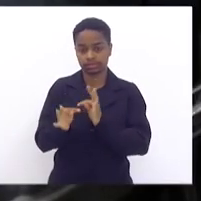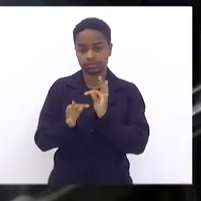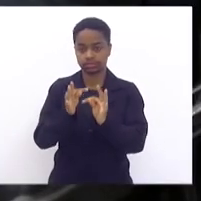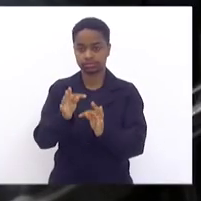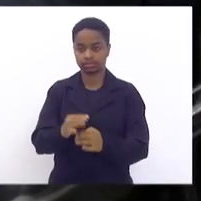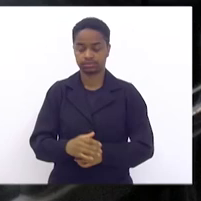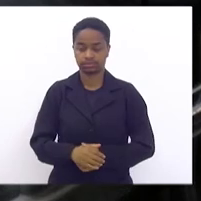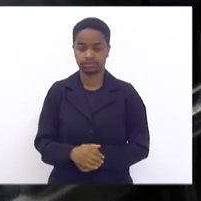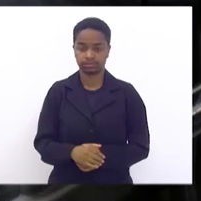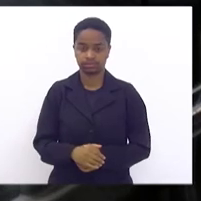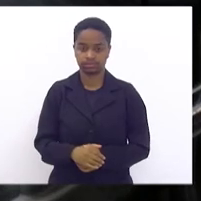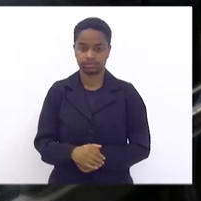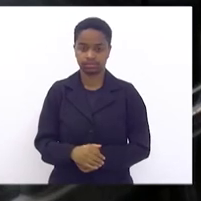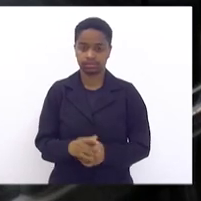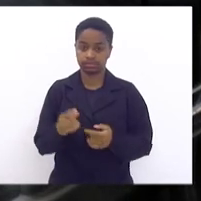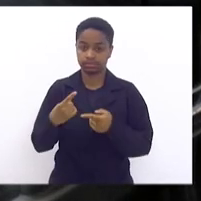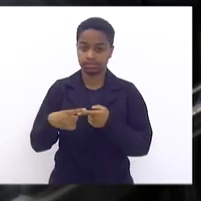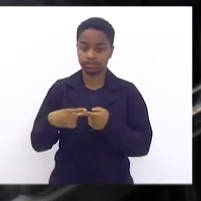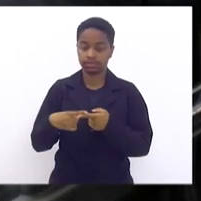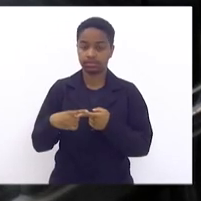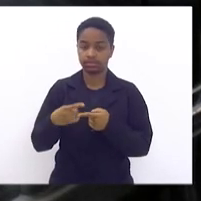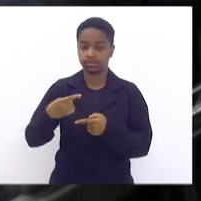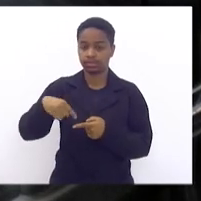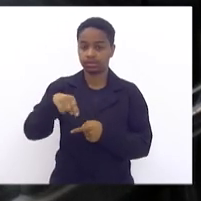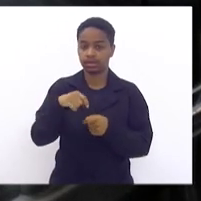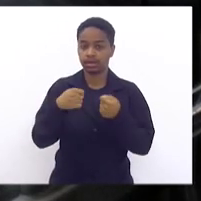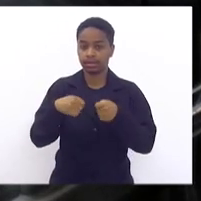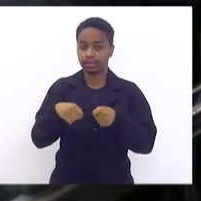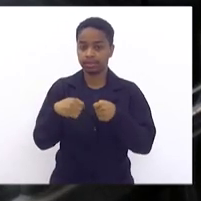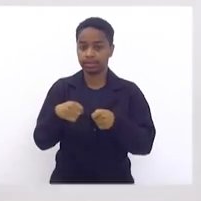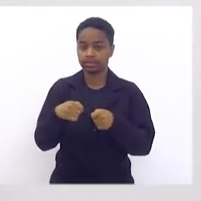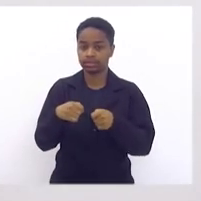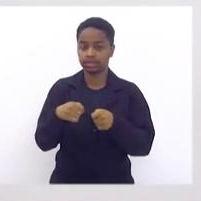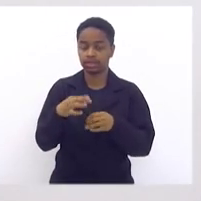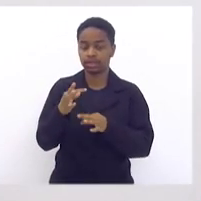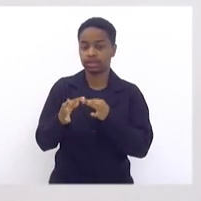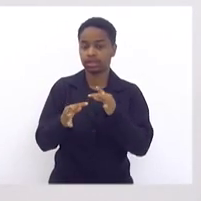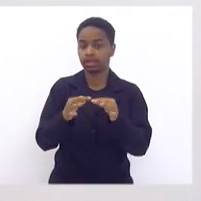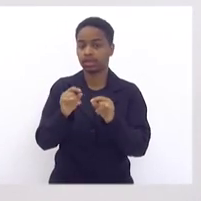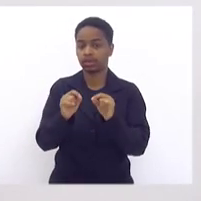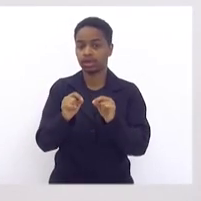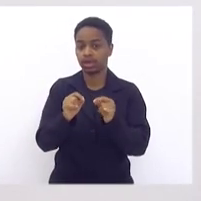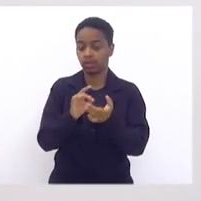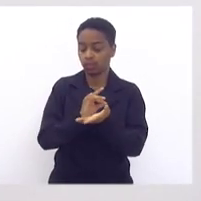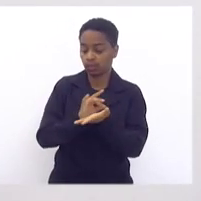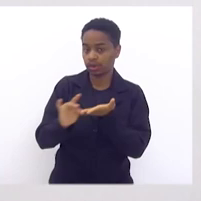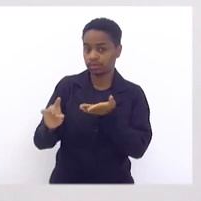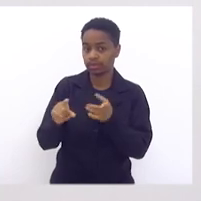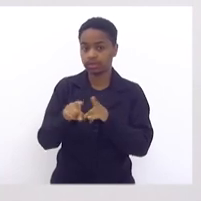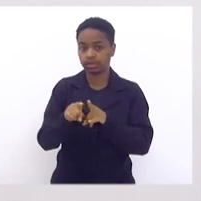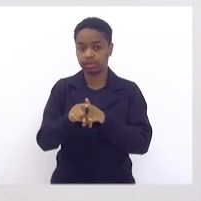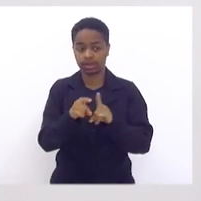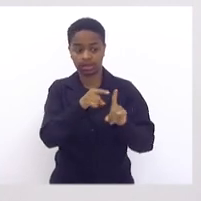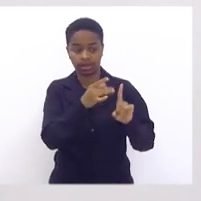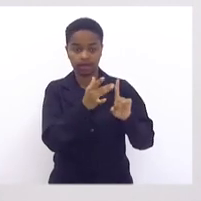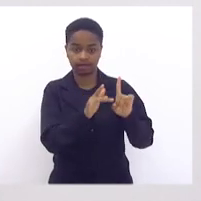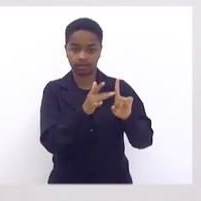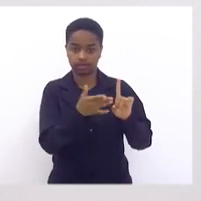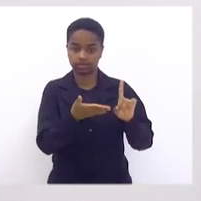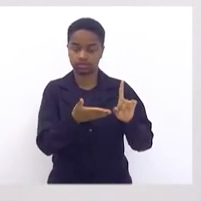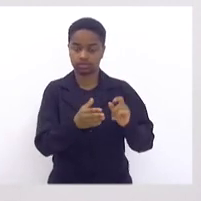Né? Porque você precisa tratar o algoz e a vítima. Uhum.